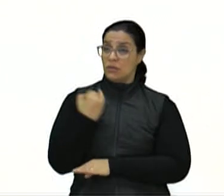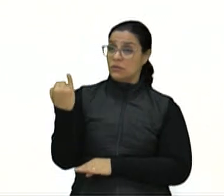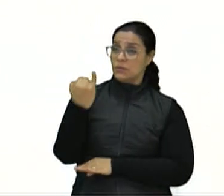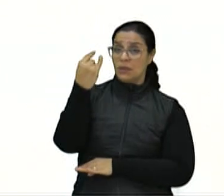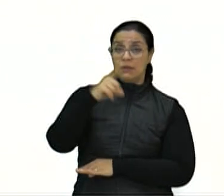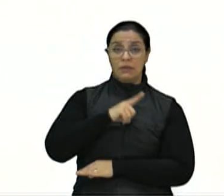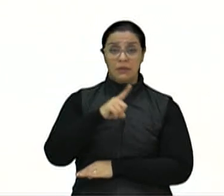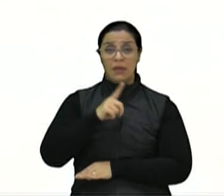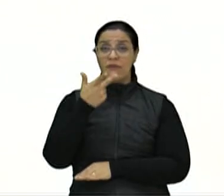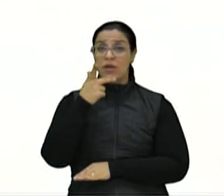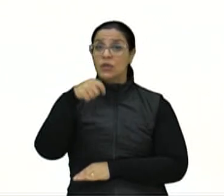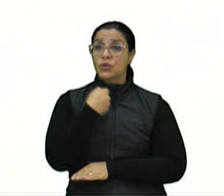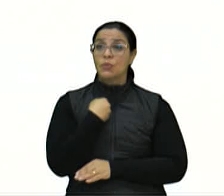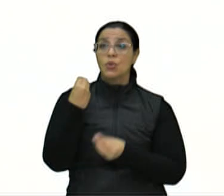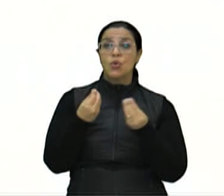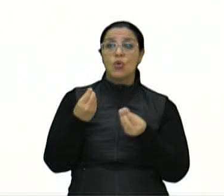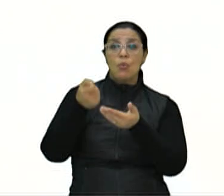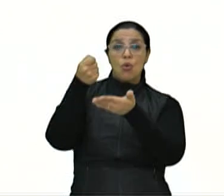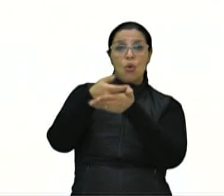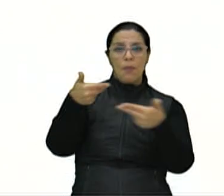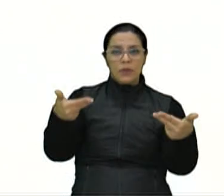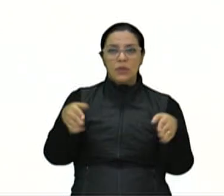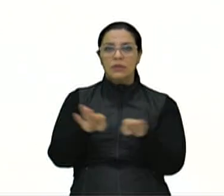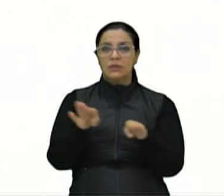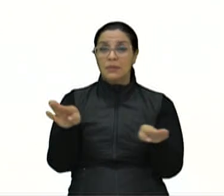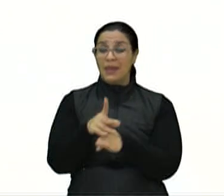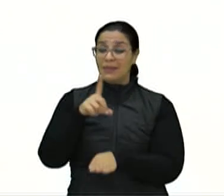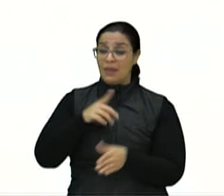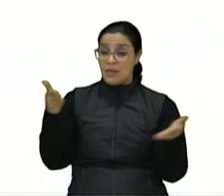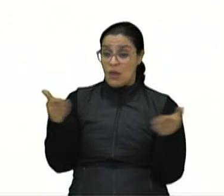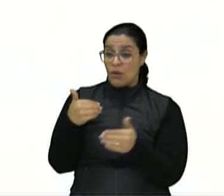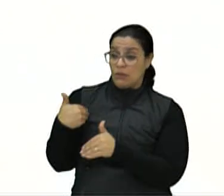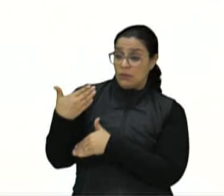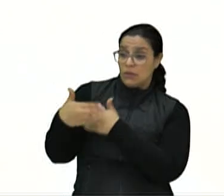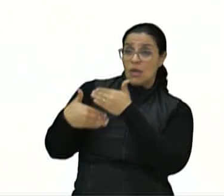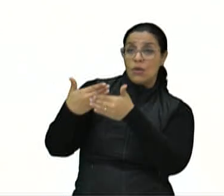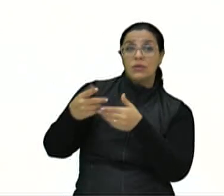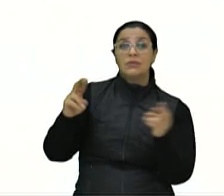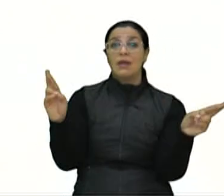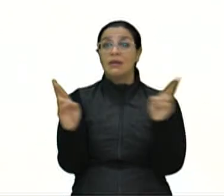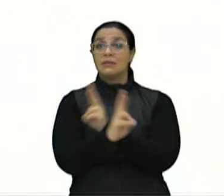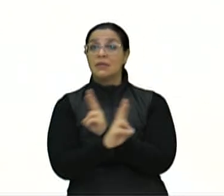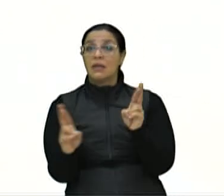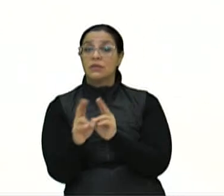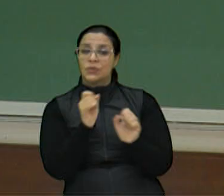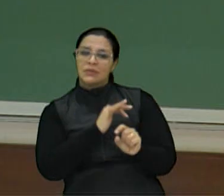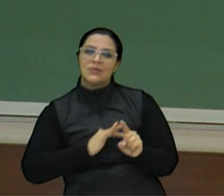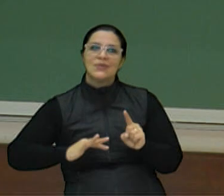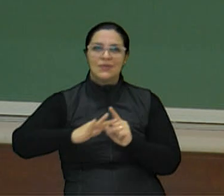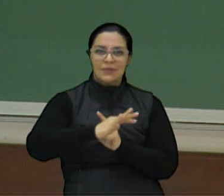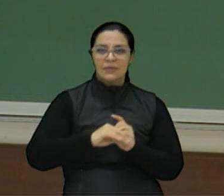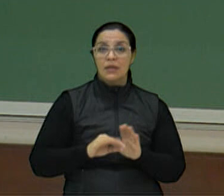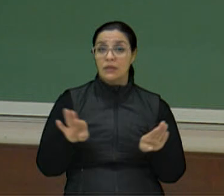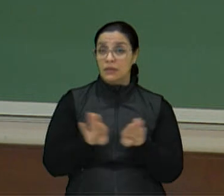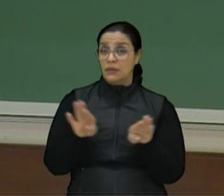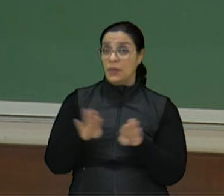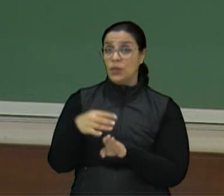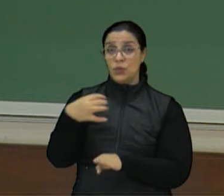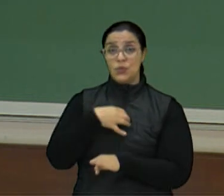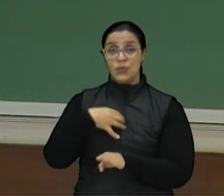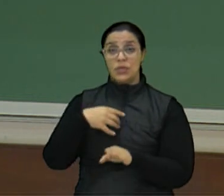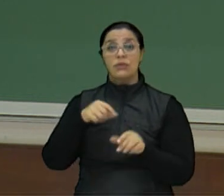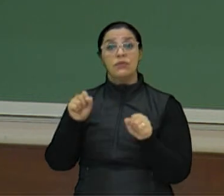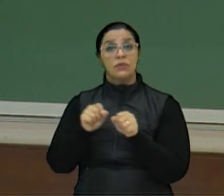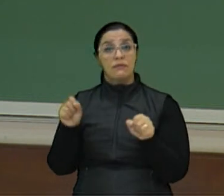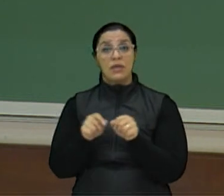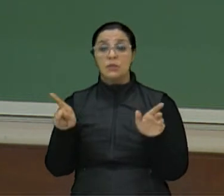importância que o consumo tem recebido na construção das relações sociais e na formação